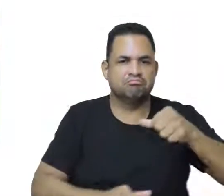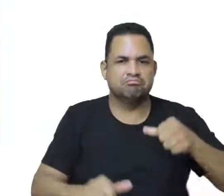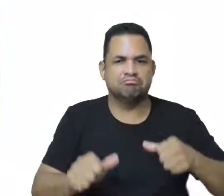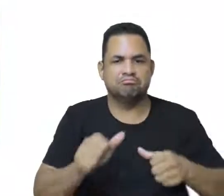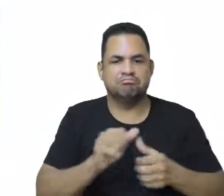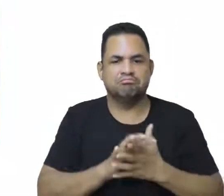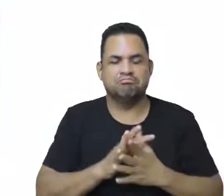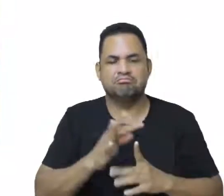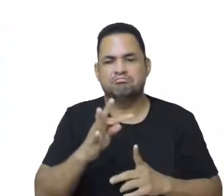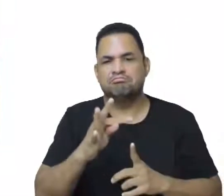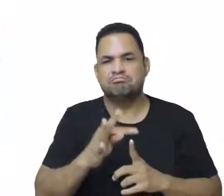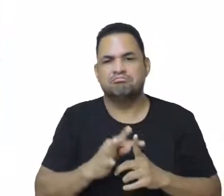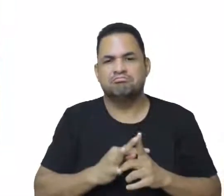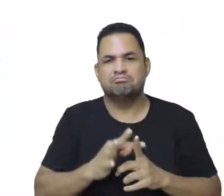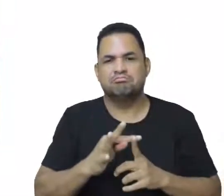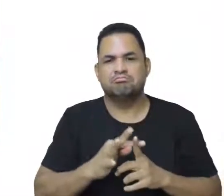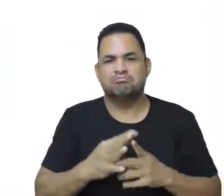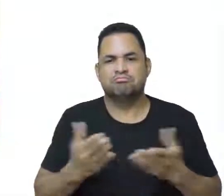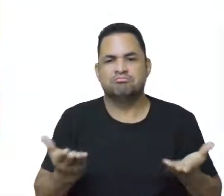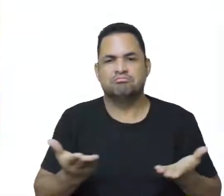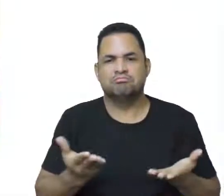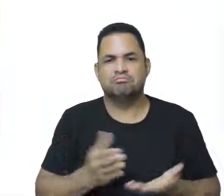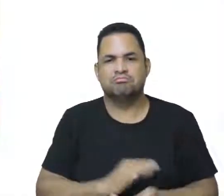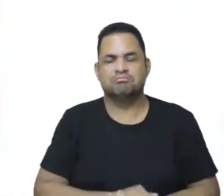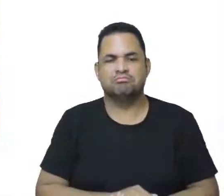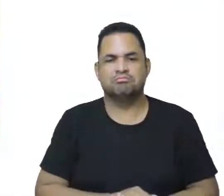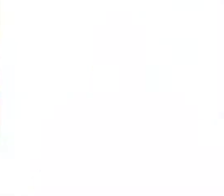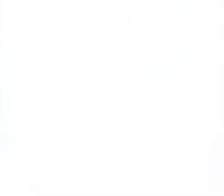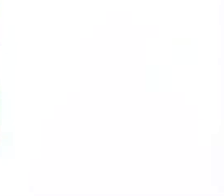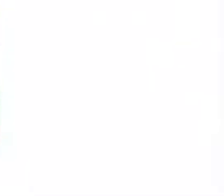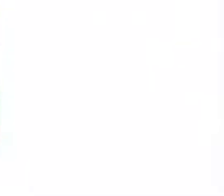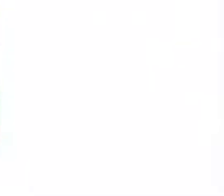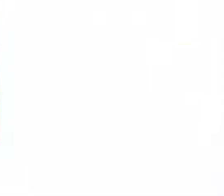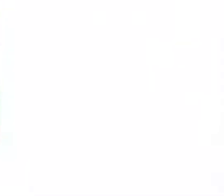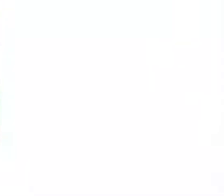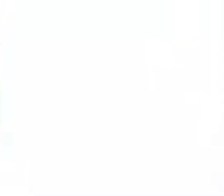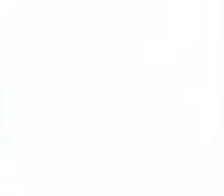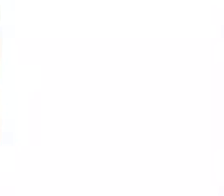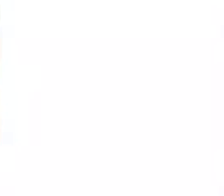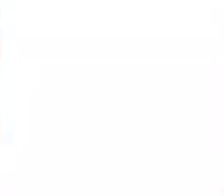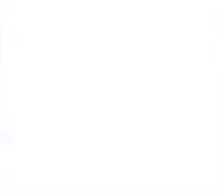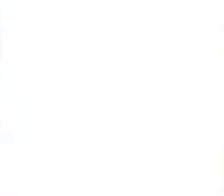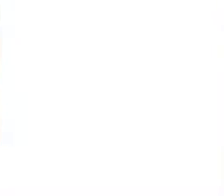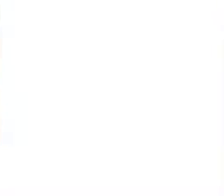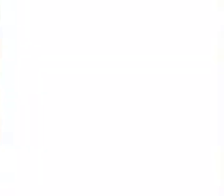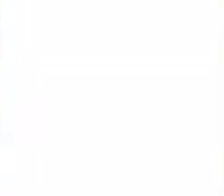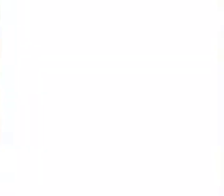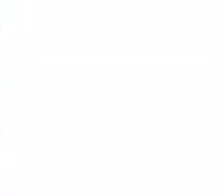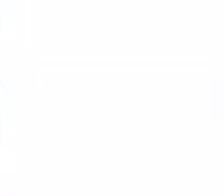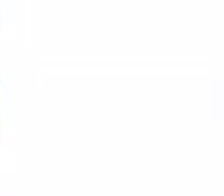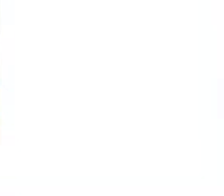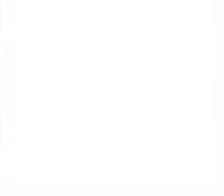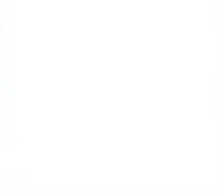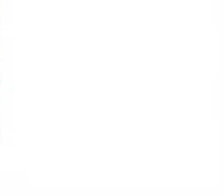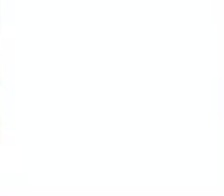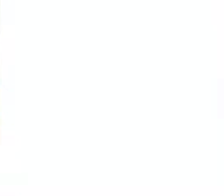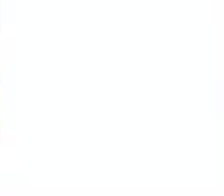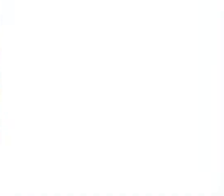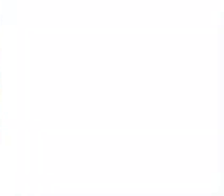térmica. Inversão térmica. Vem comigo agora aqui para a imagem. Olha a palavra. Inversão